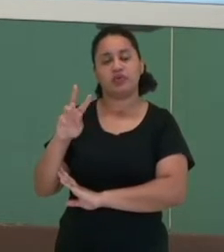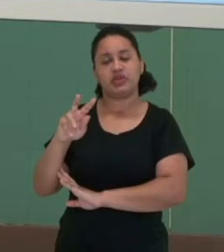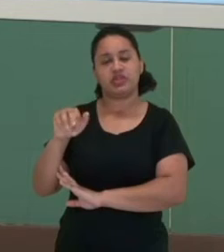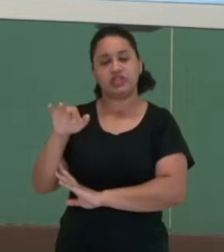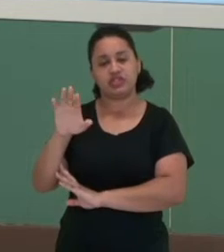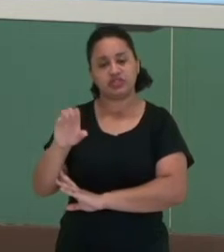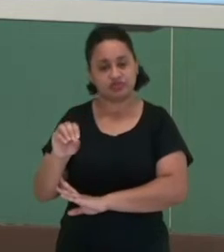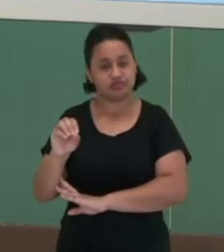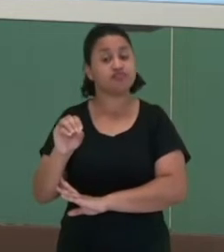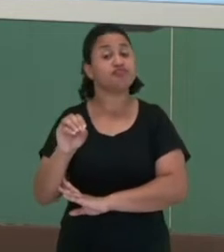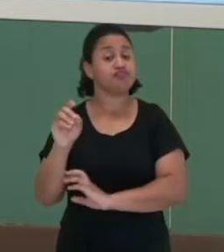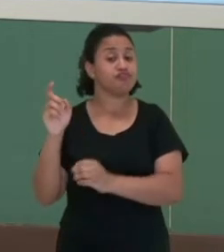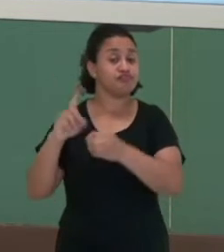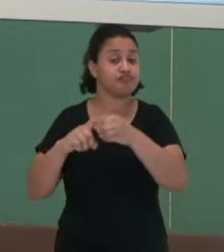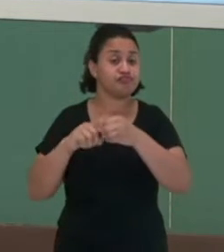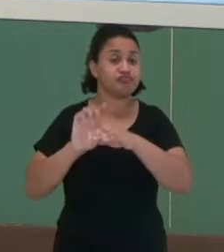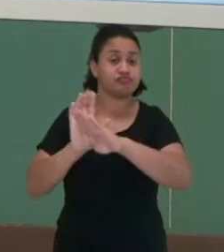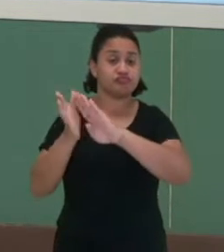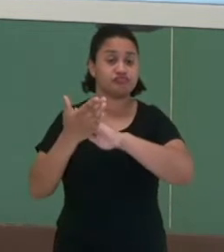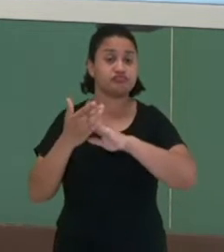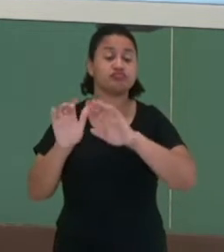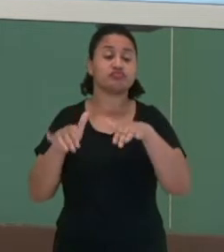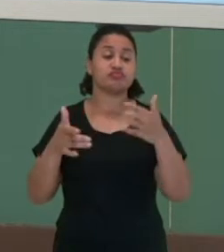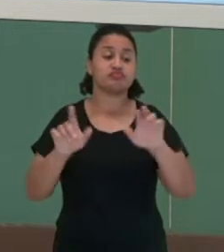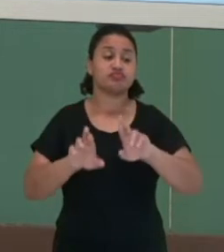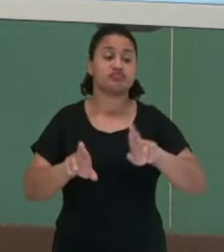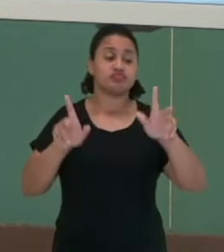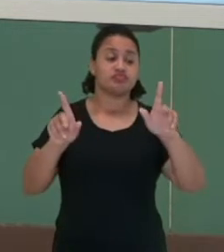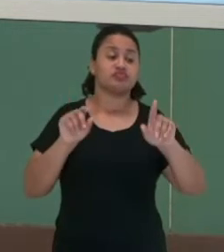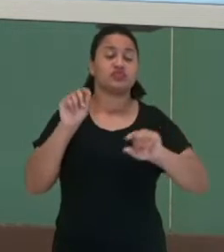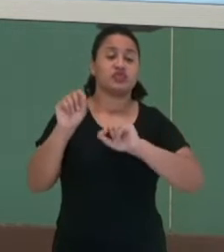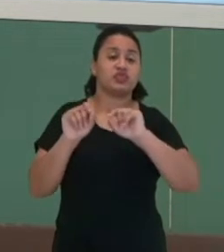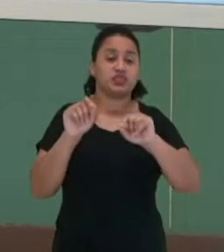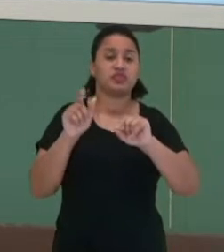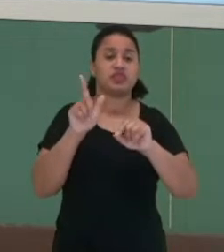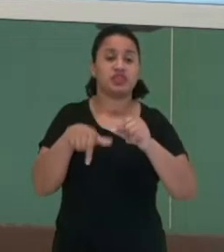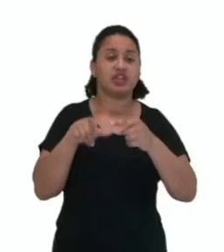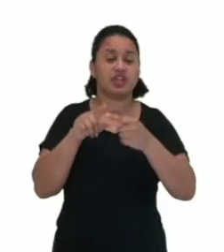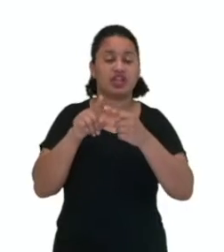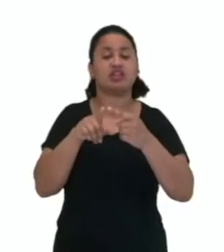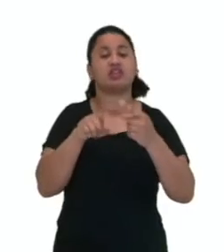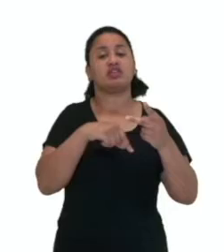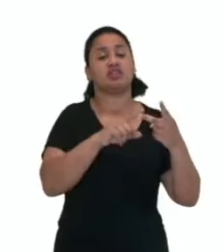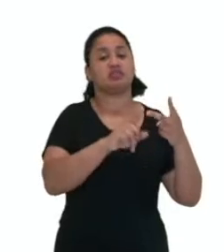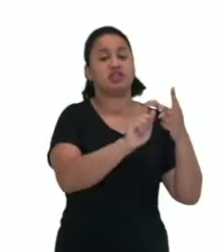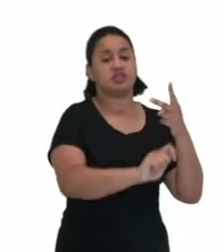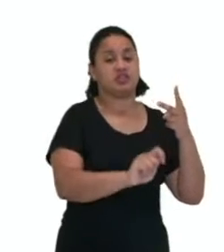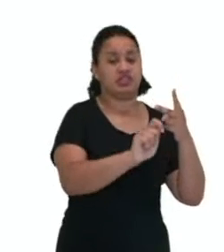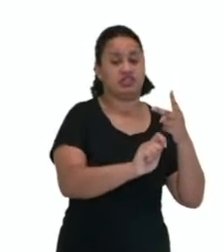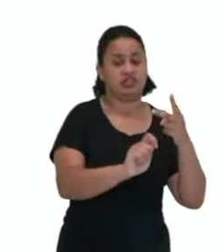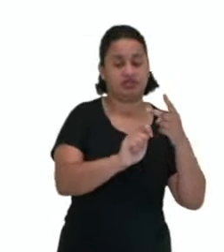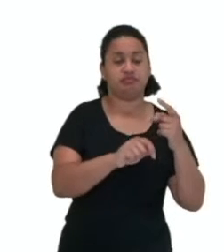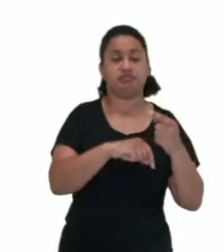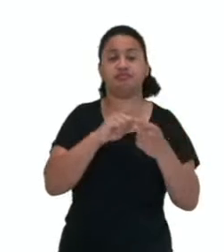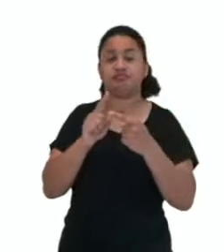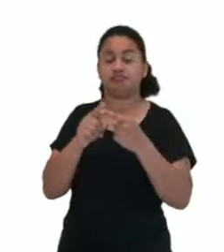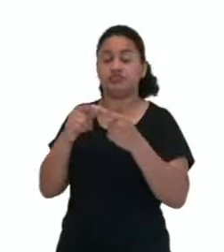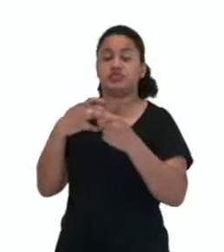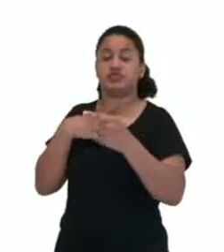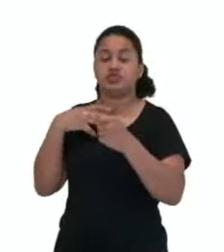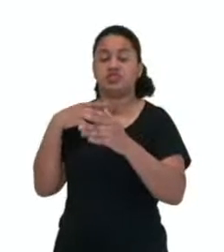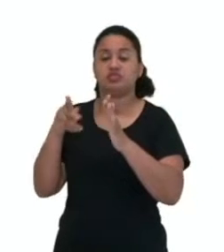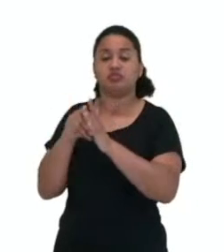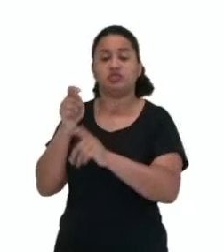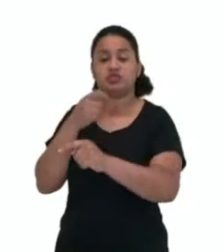vai diferenciar o que é o cooperativismo e o que é o associativismo. Então, o cooperativismo é um sistema